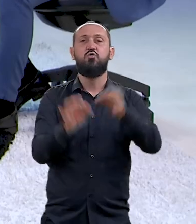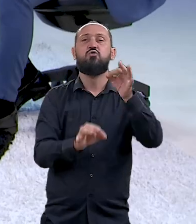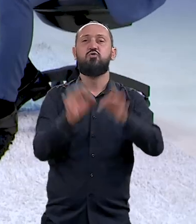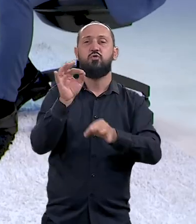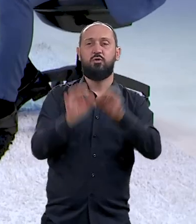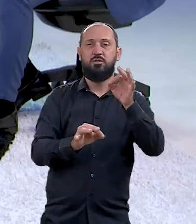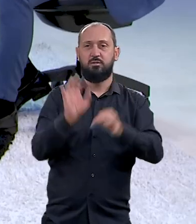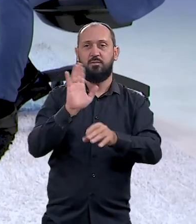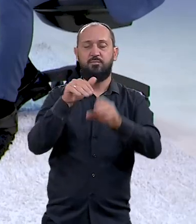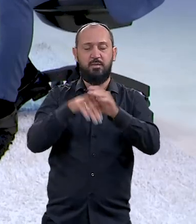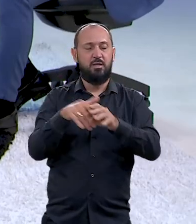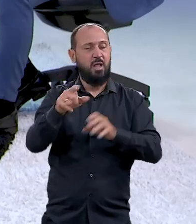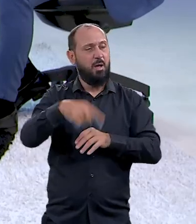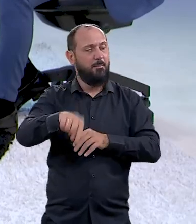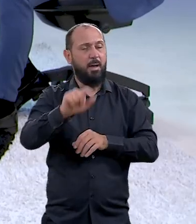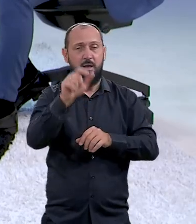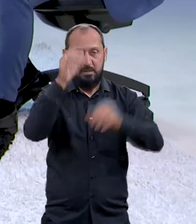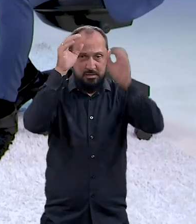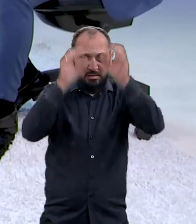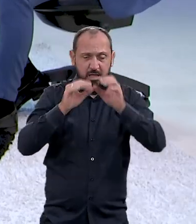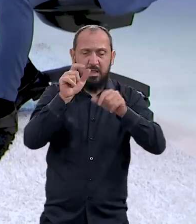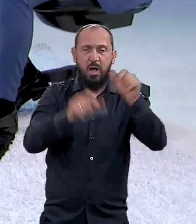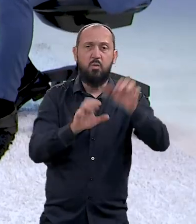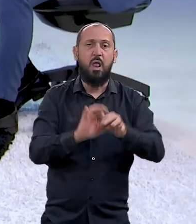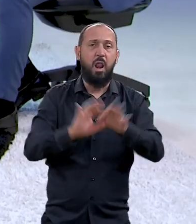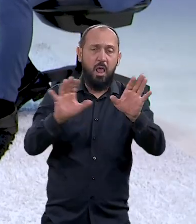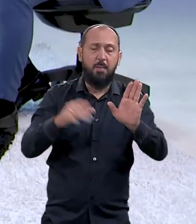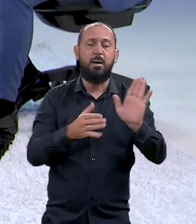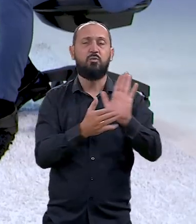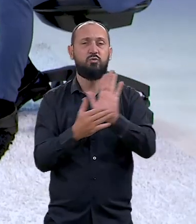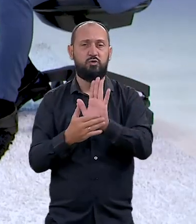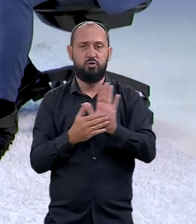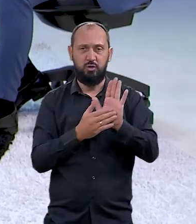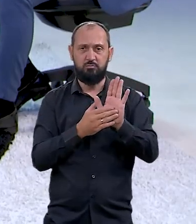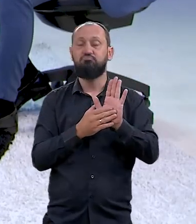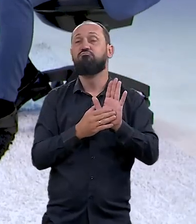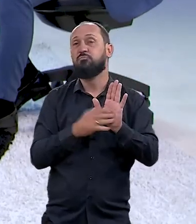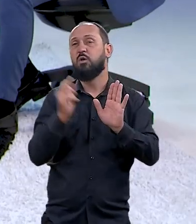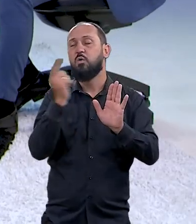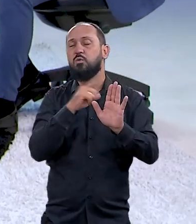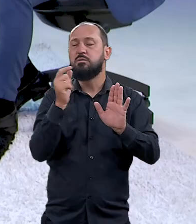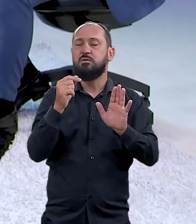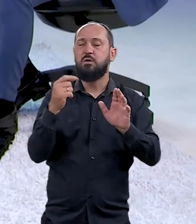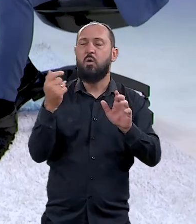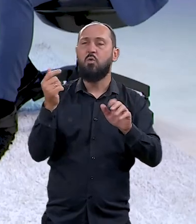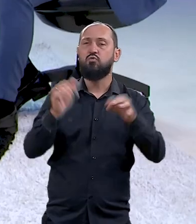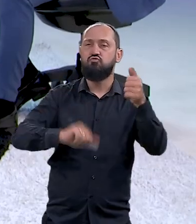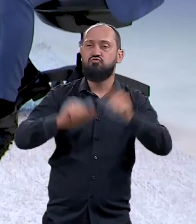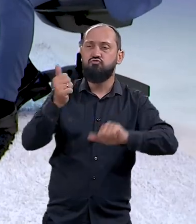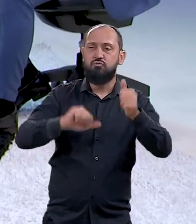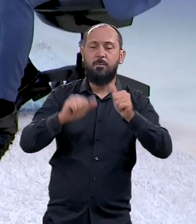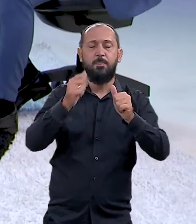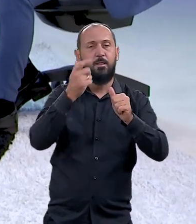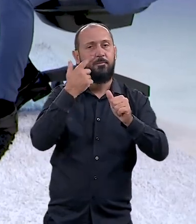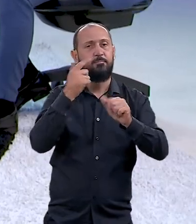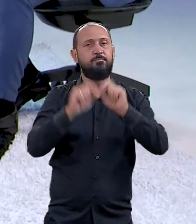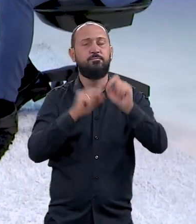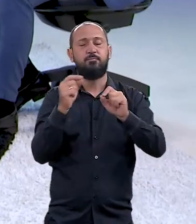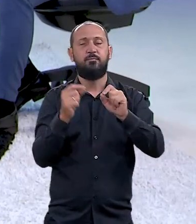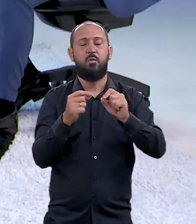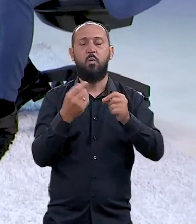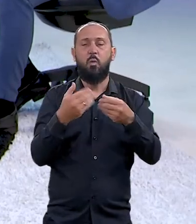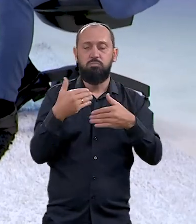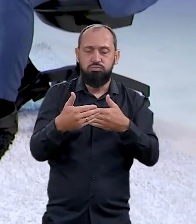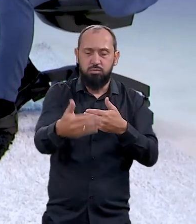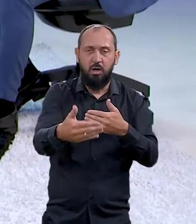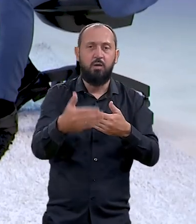E, mais embaixo, os juízes eleitorais, que são os juízes da Justiça Estadual emprestados para a Justiça Eleitoral. Essa